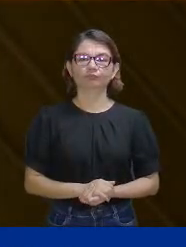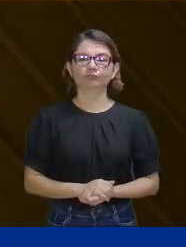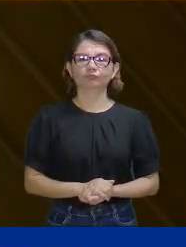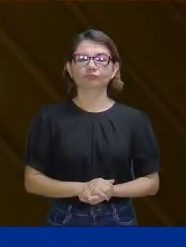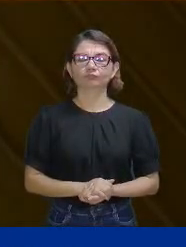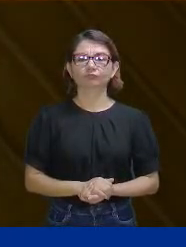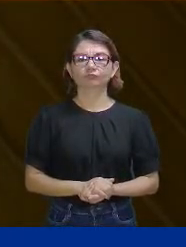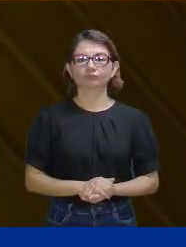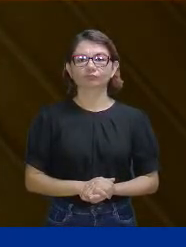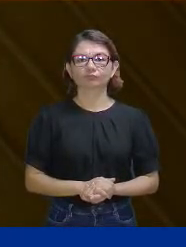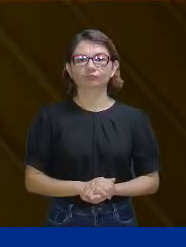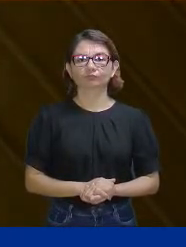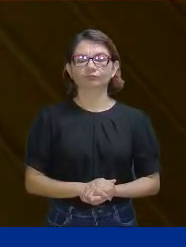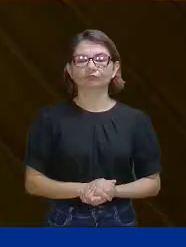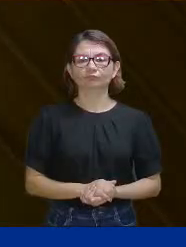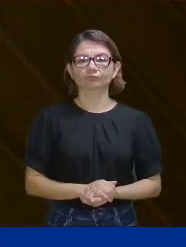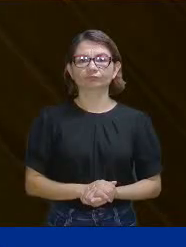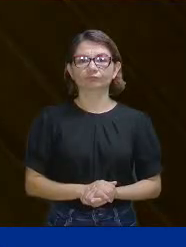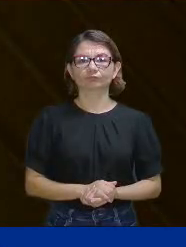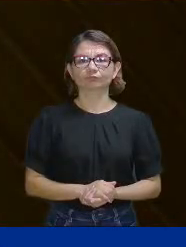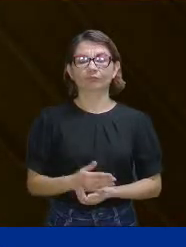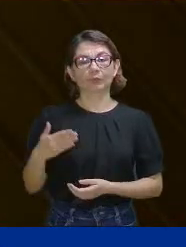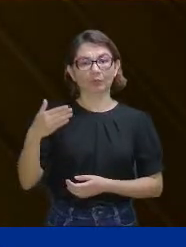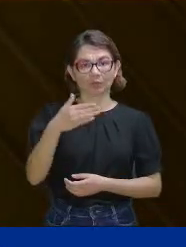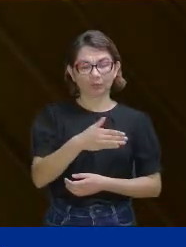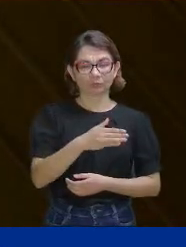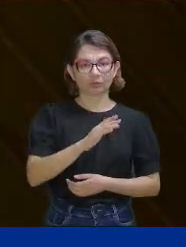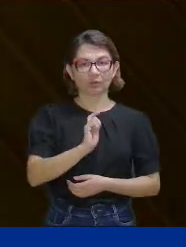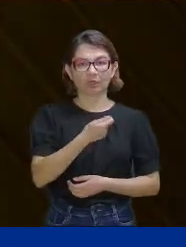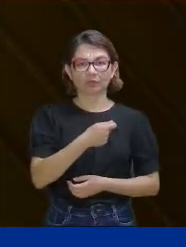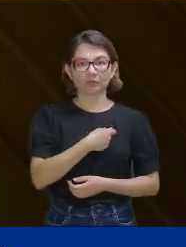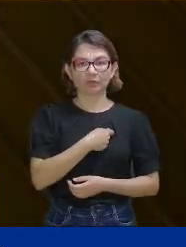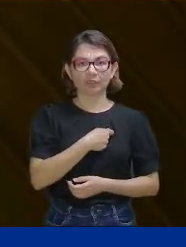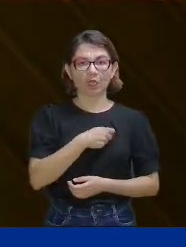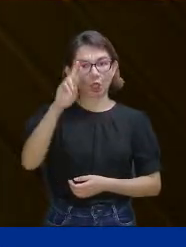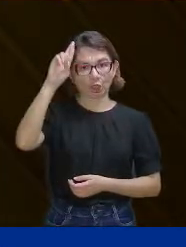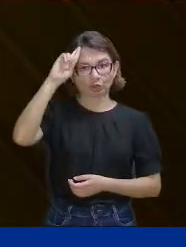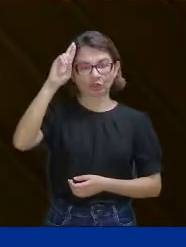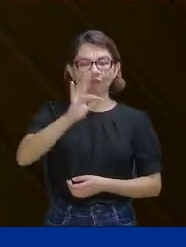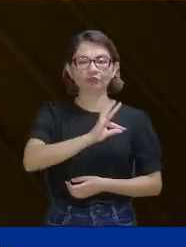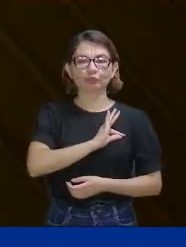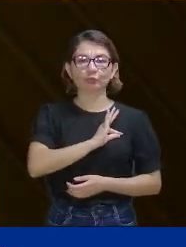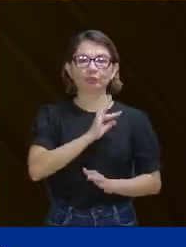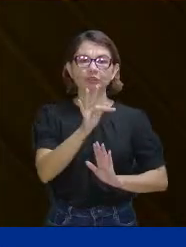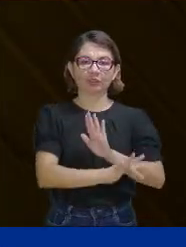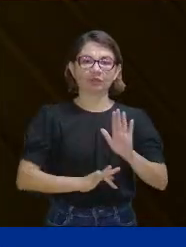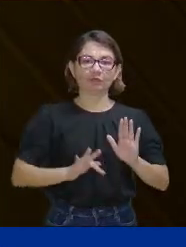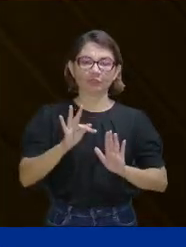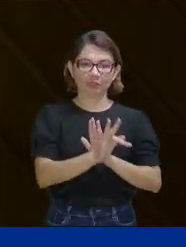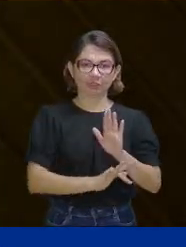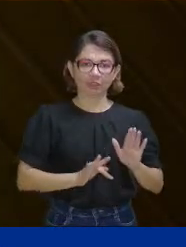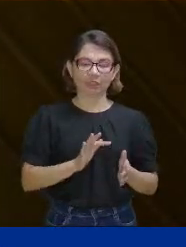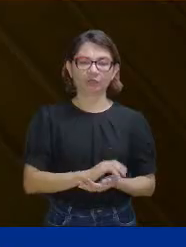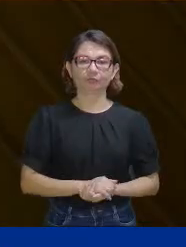requereu, junto à delegada daquela seção